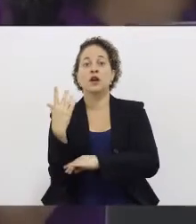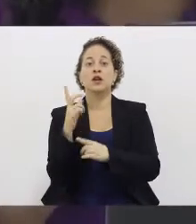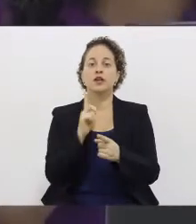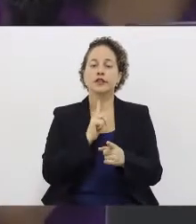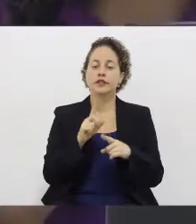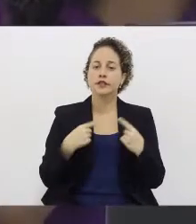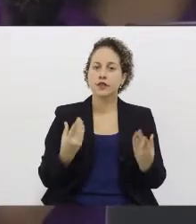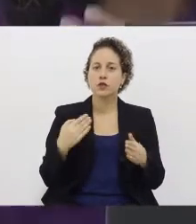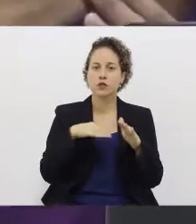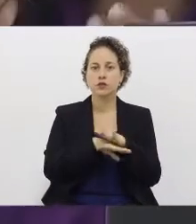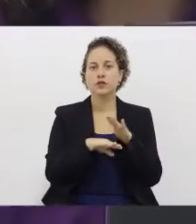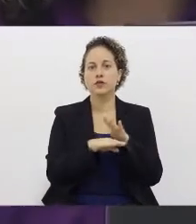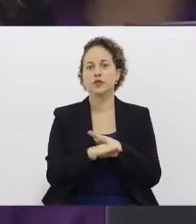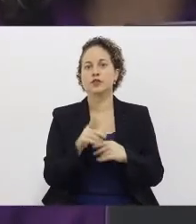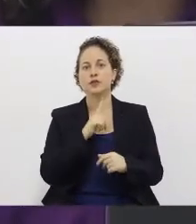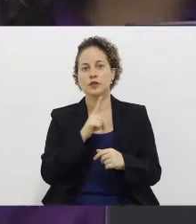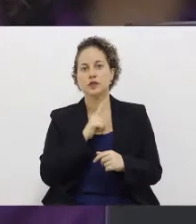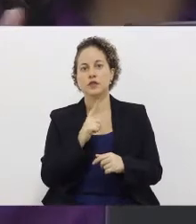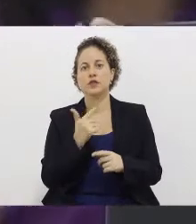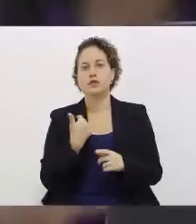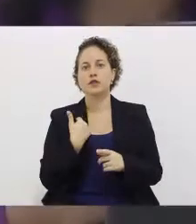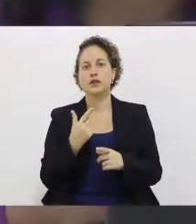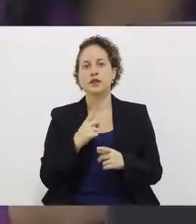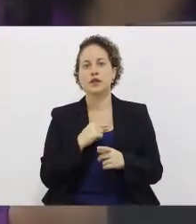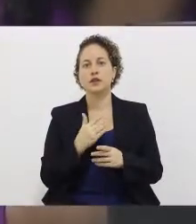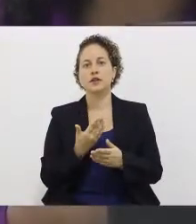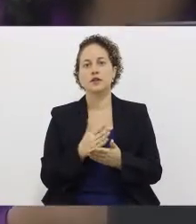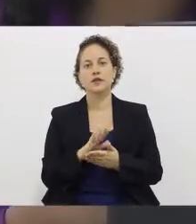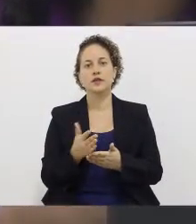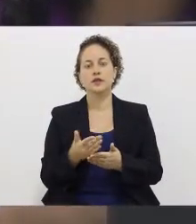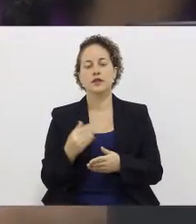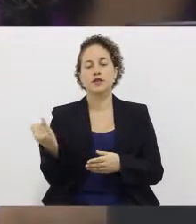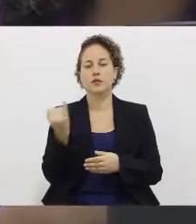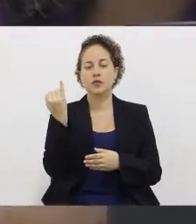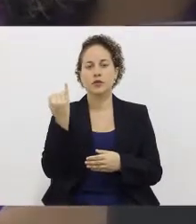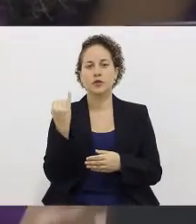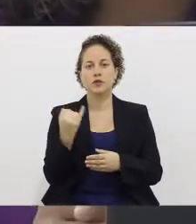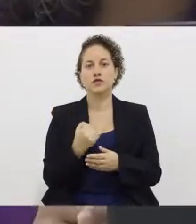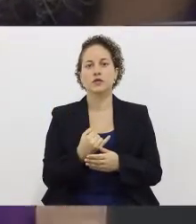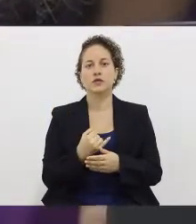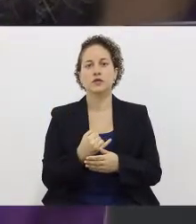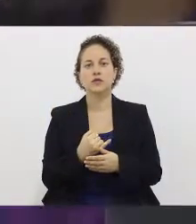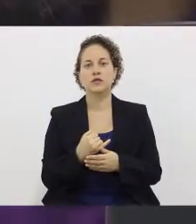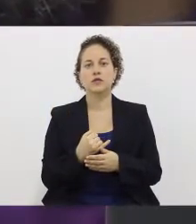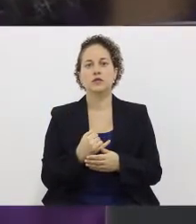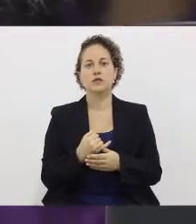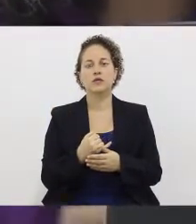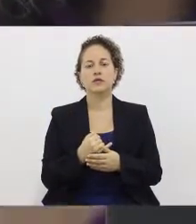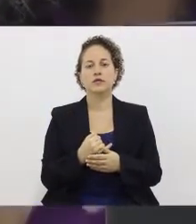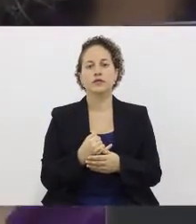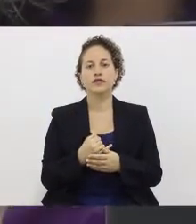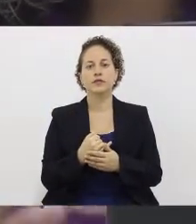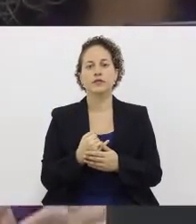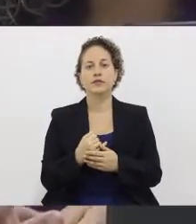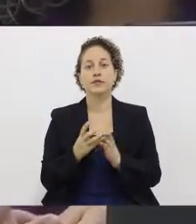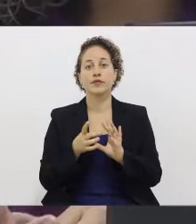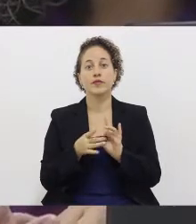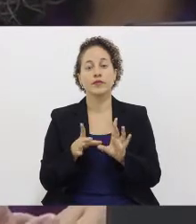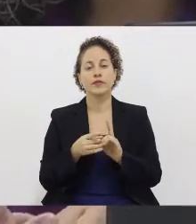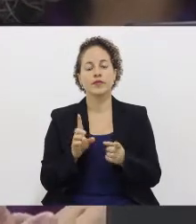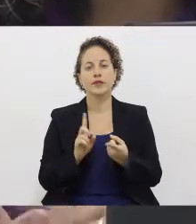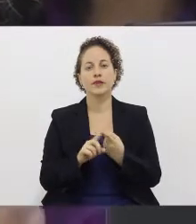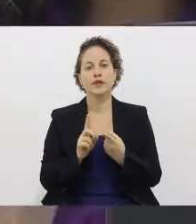tiver produto em estoque, no momento da entre-safra, eu vou ter um produto valioso dentro de casa. E a disponibilidade do